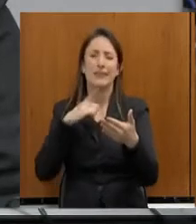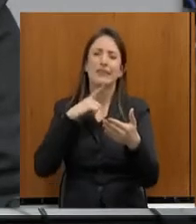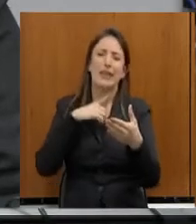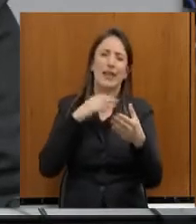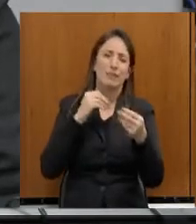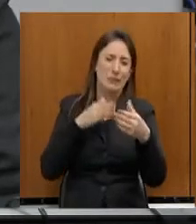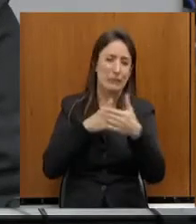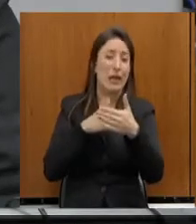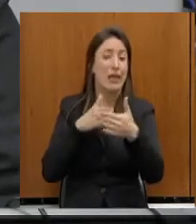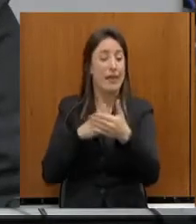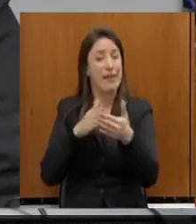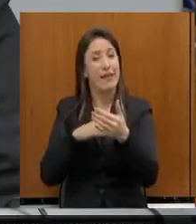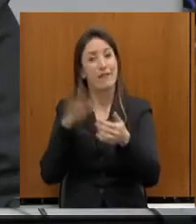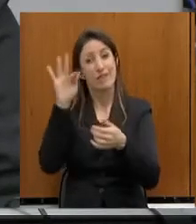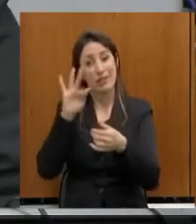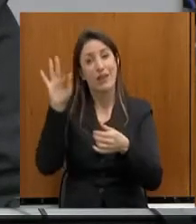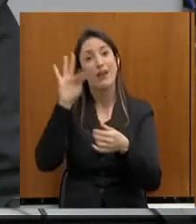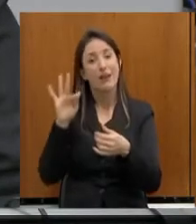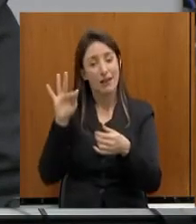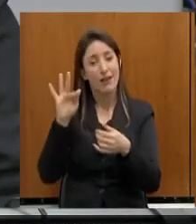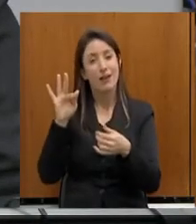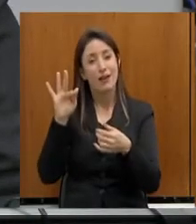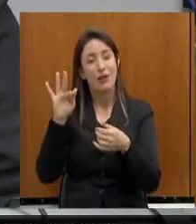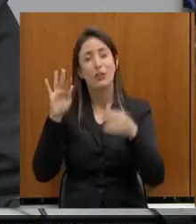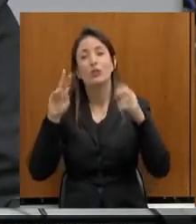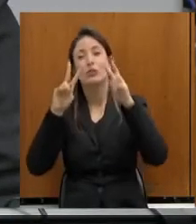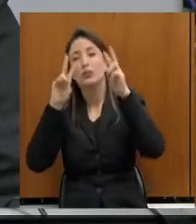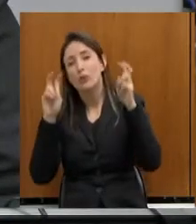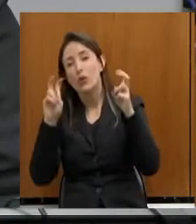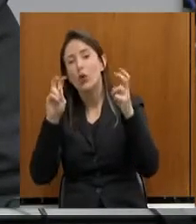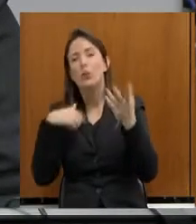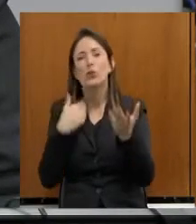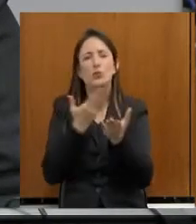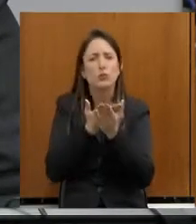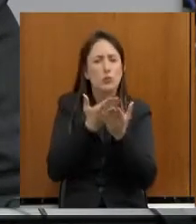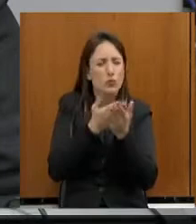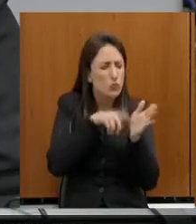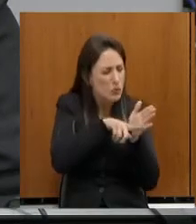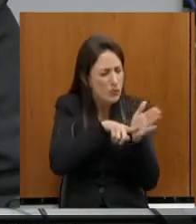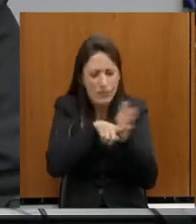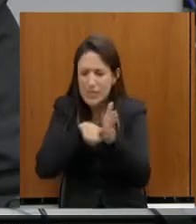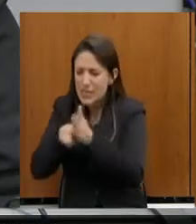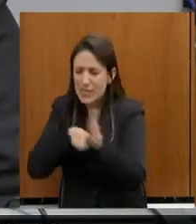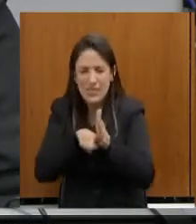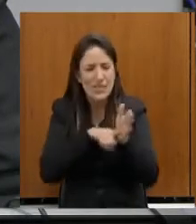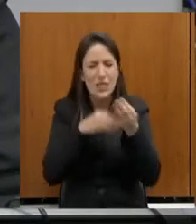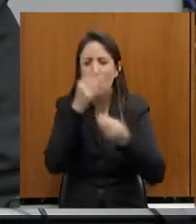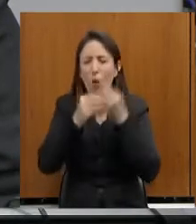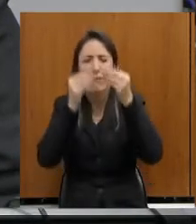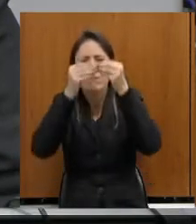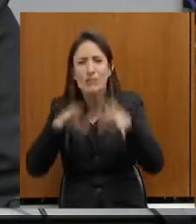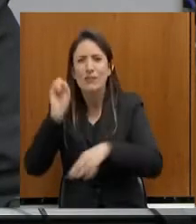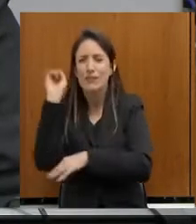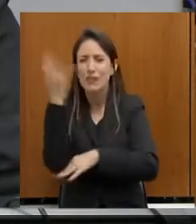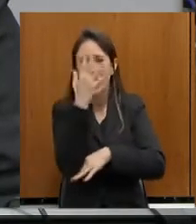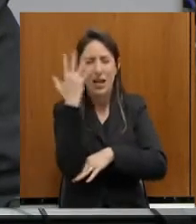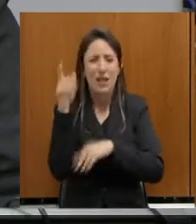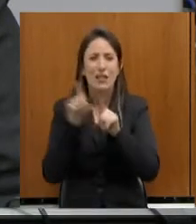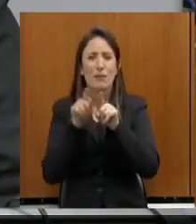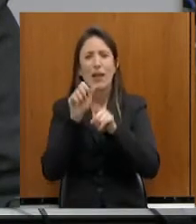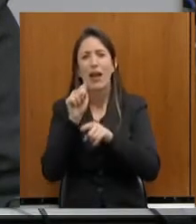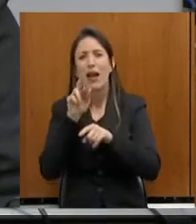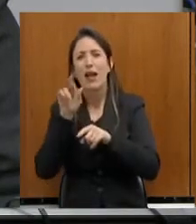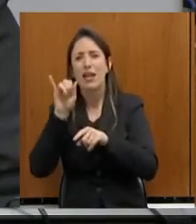também em relação aos estudos de a mentais aí a rima é o